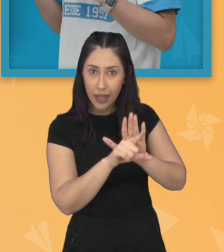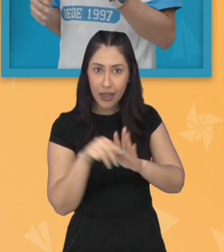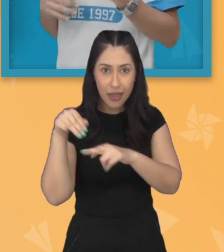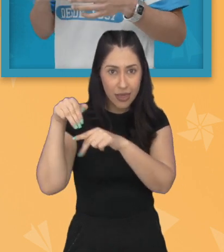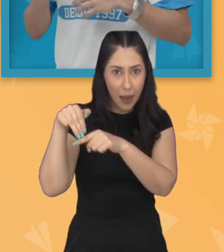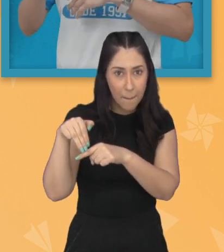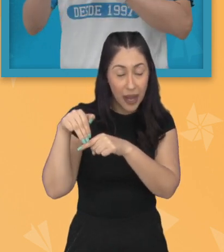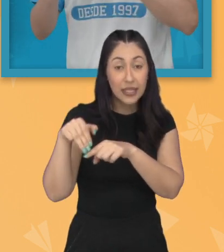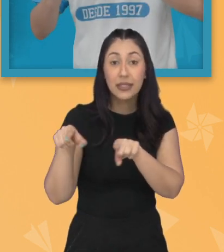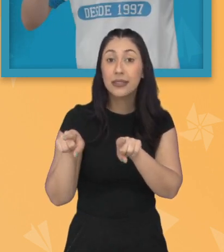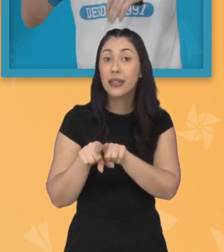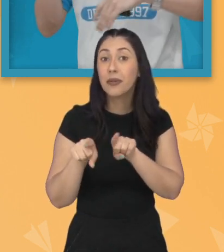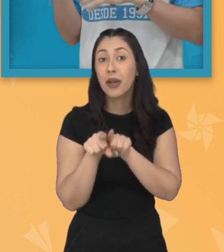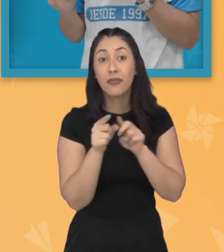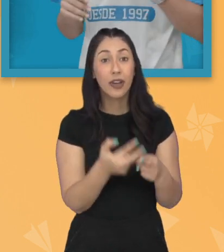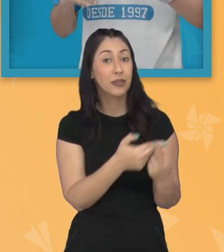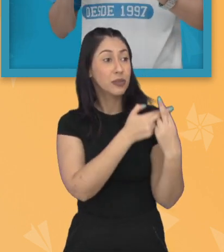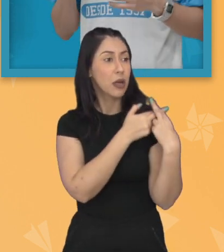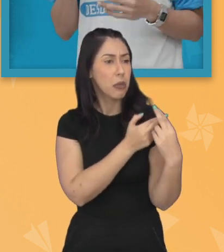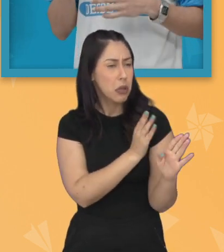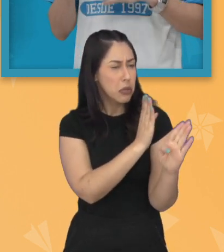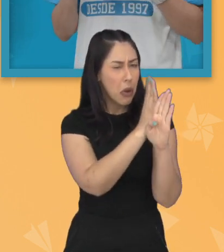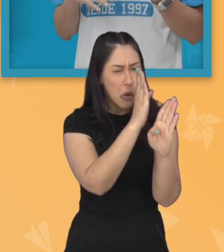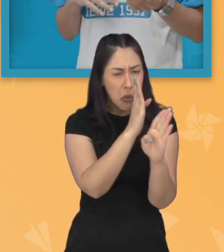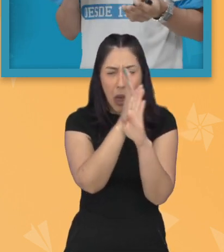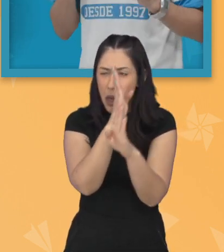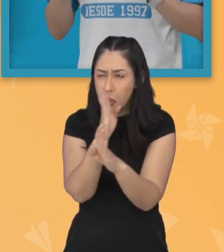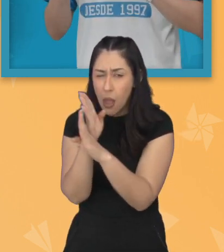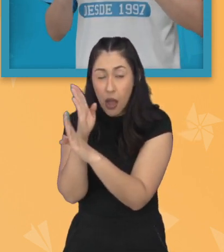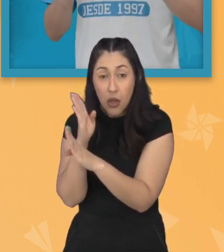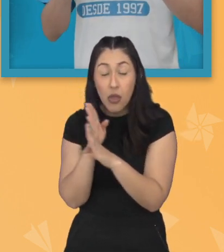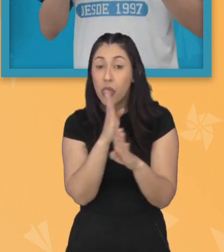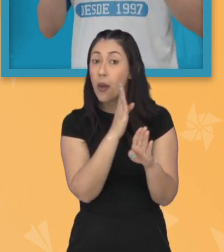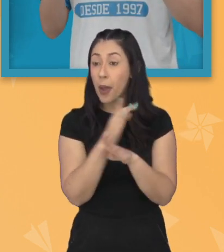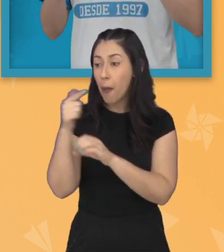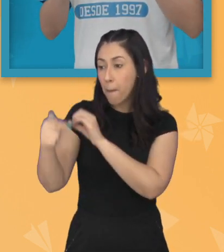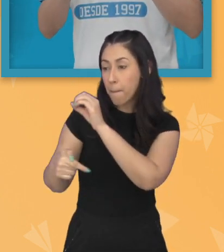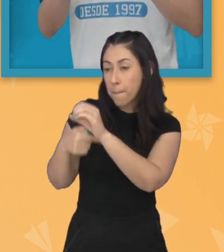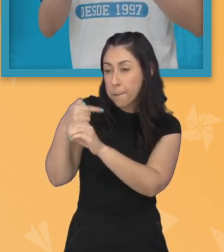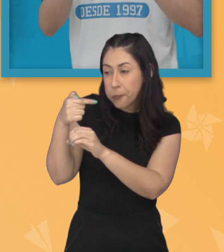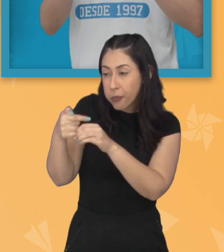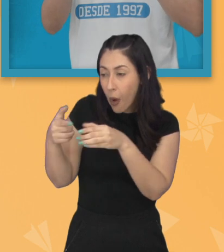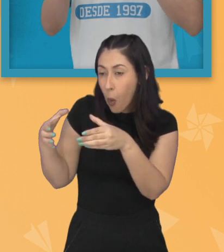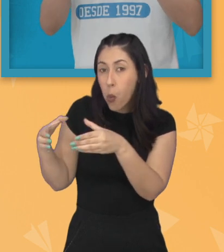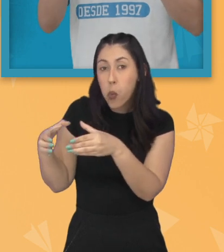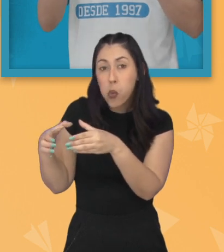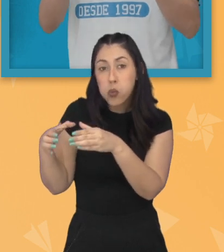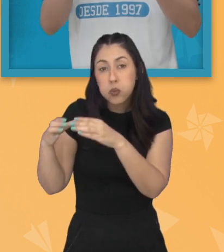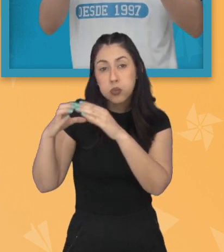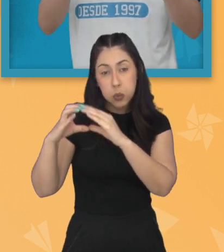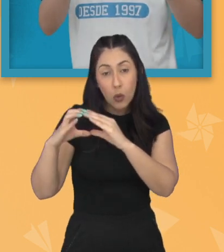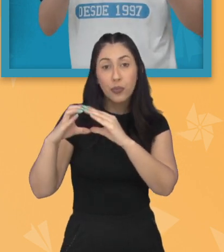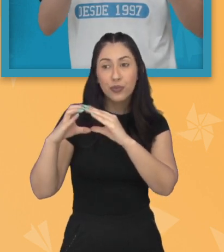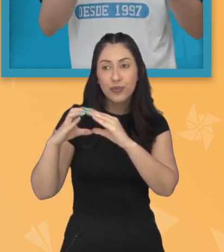ele também foi responsável por descobrir diversos elementos, ou pelo menos catalogá-los